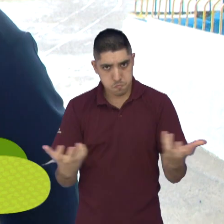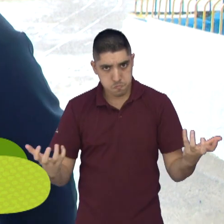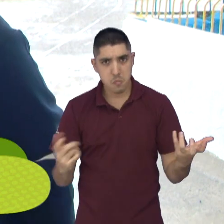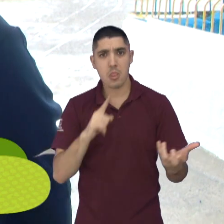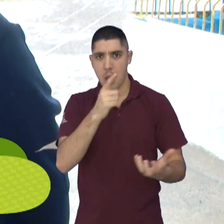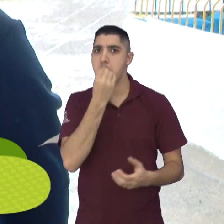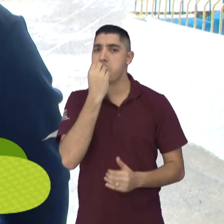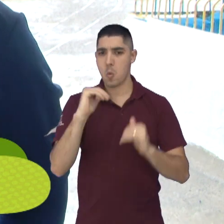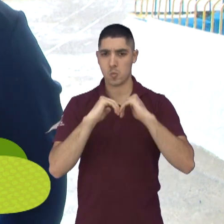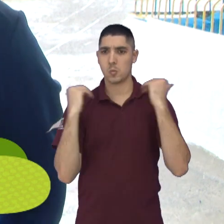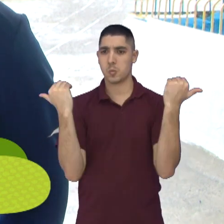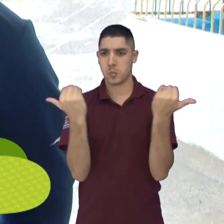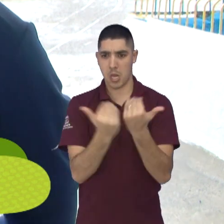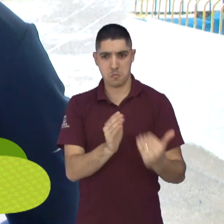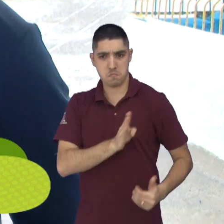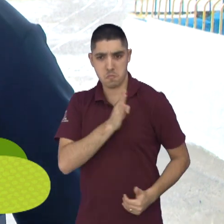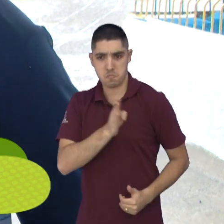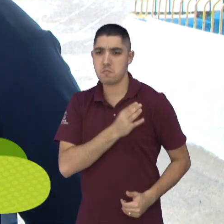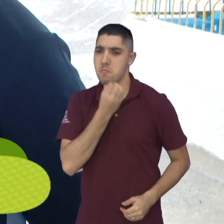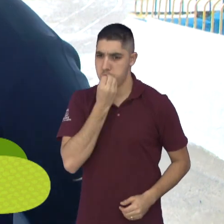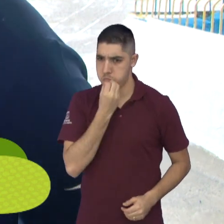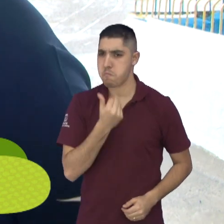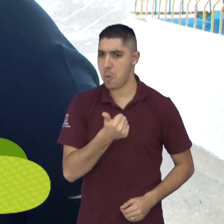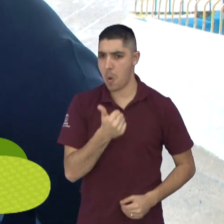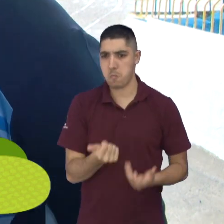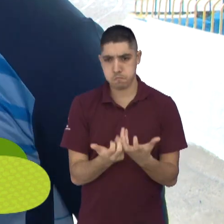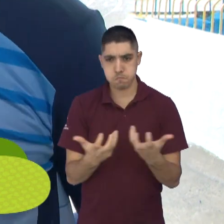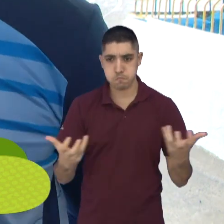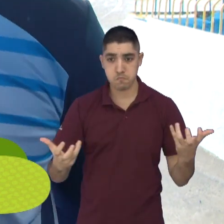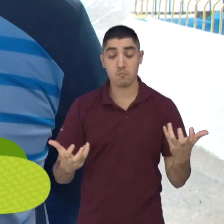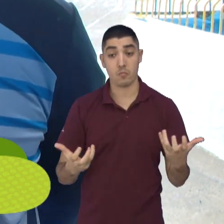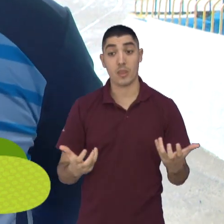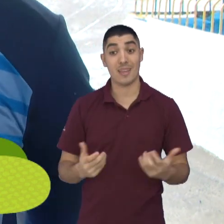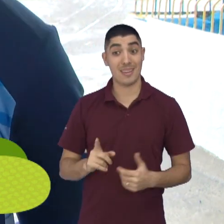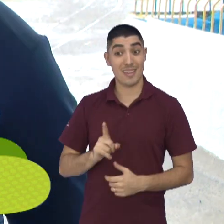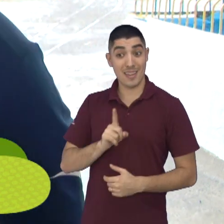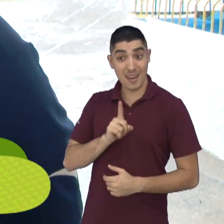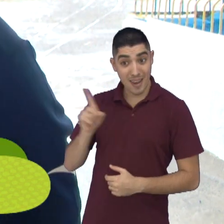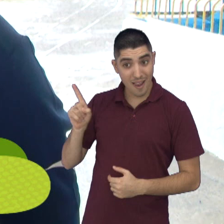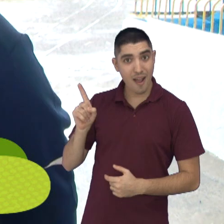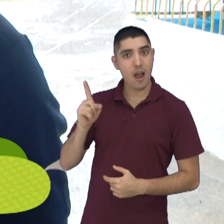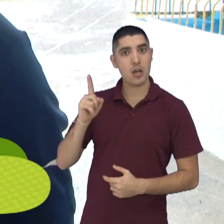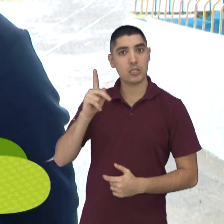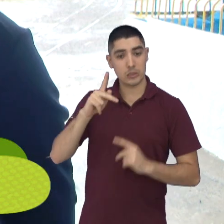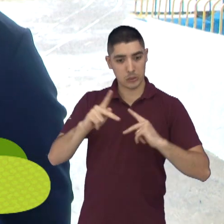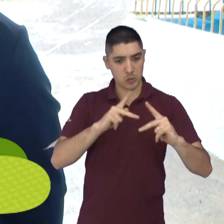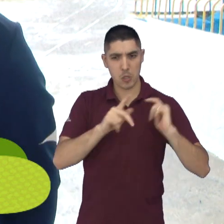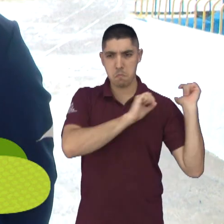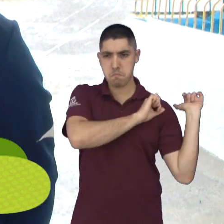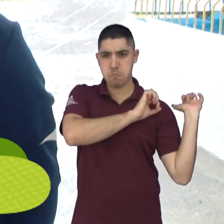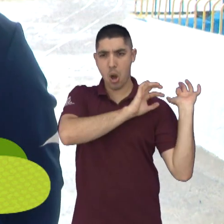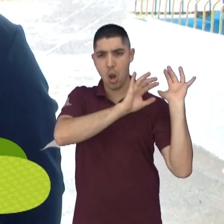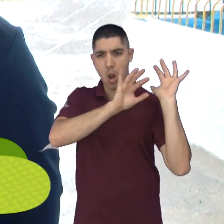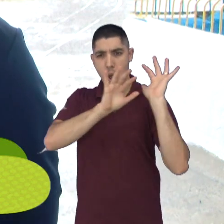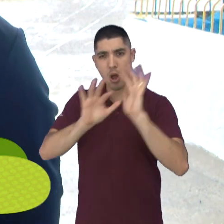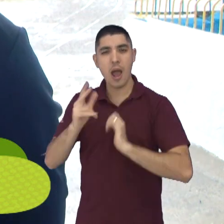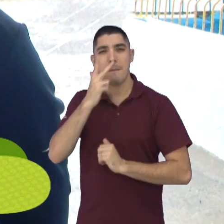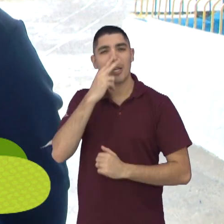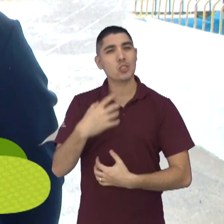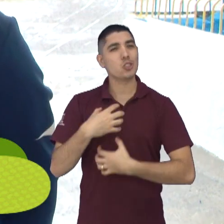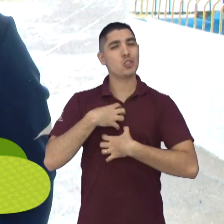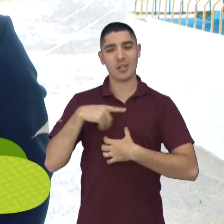Barueri muito bom, gramado. Nós jogamos onde a nossa torcida era maior do que a do adversário. Então nós sentimos um pouco em casa,